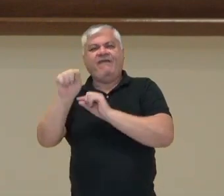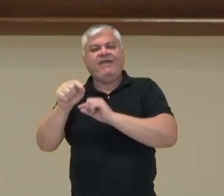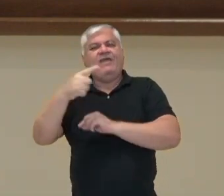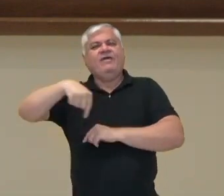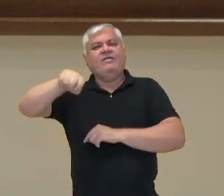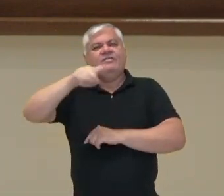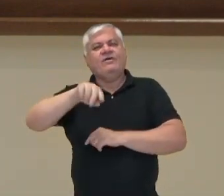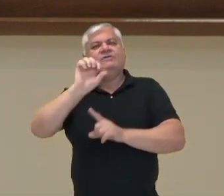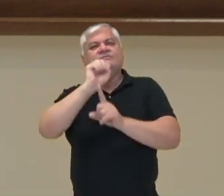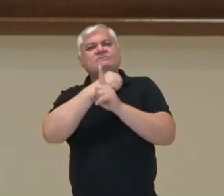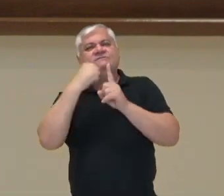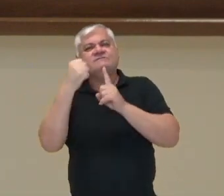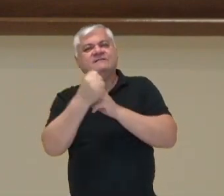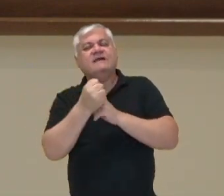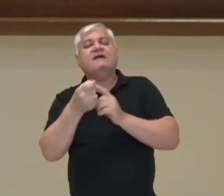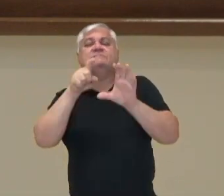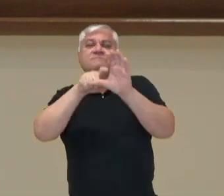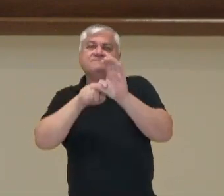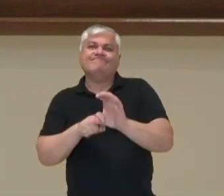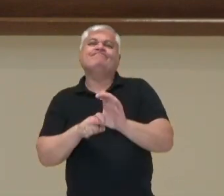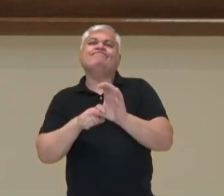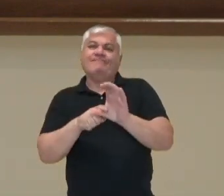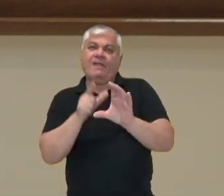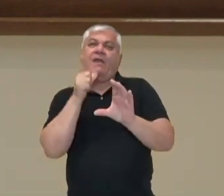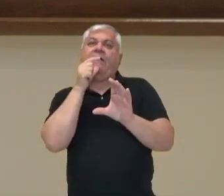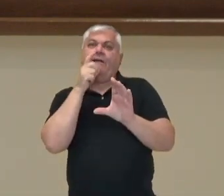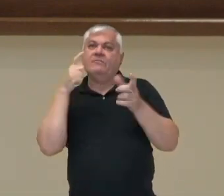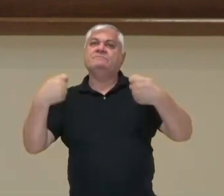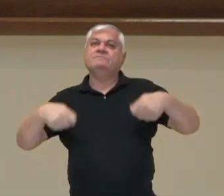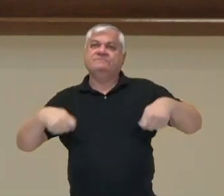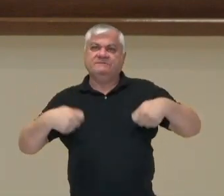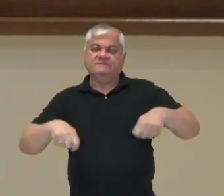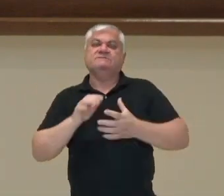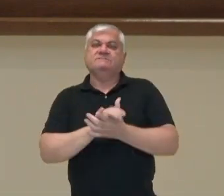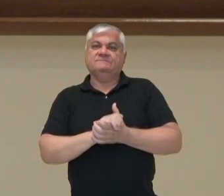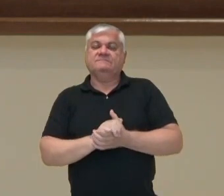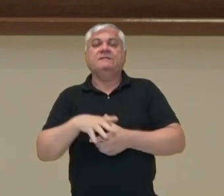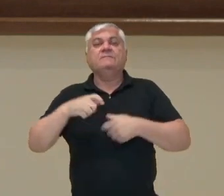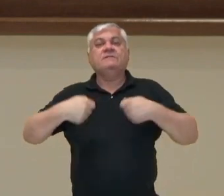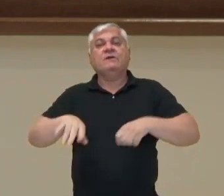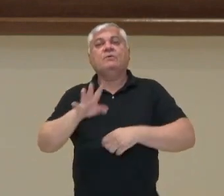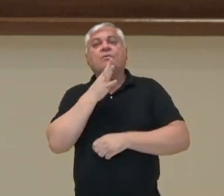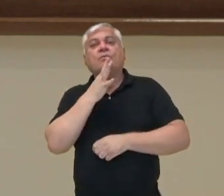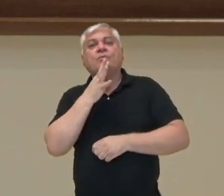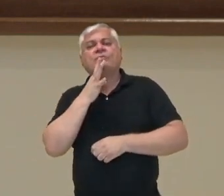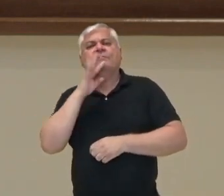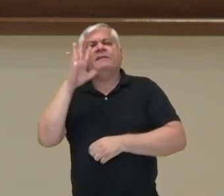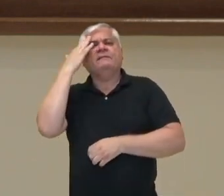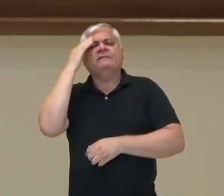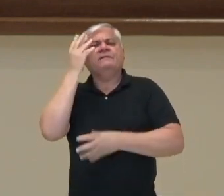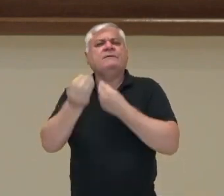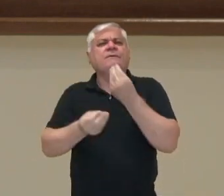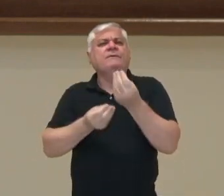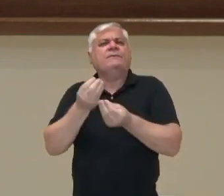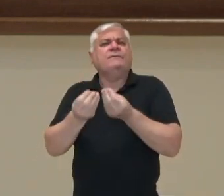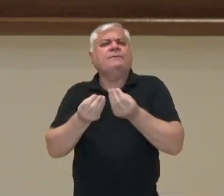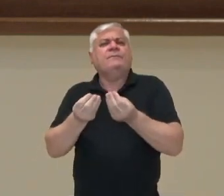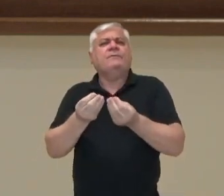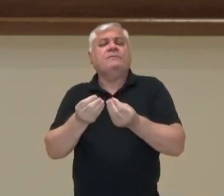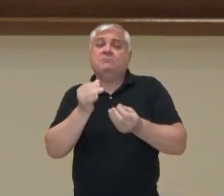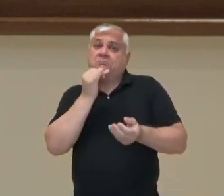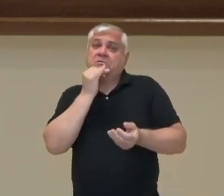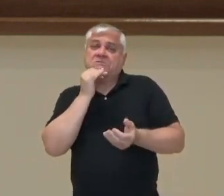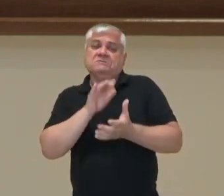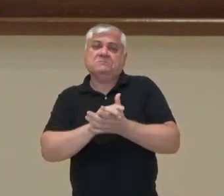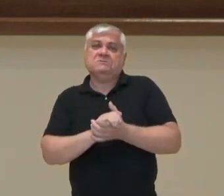como sociedade somos dependentes da água. Então há necessidade de conhecer para entender também